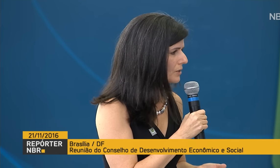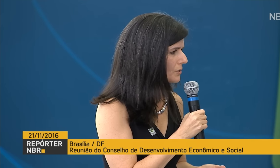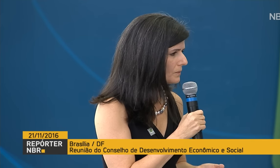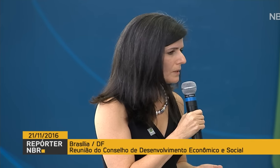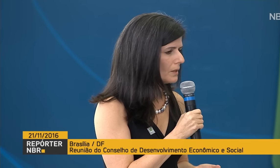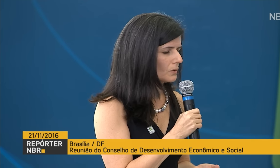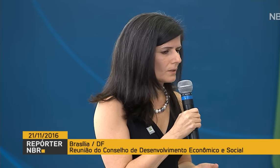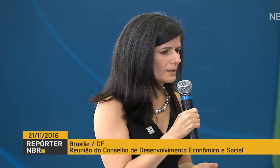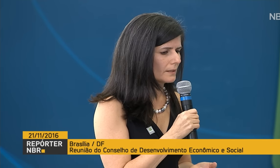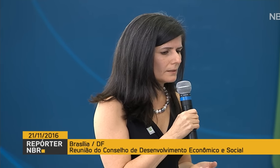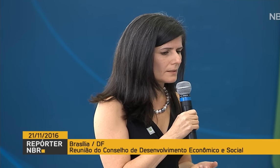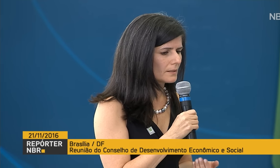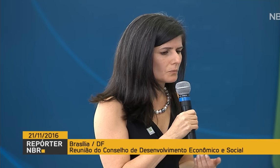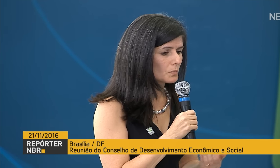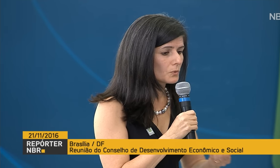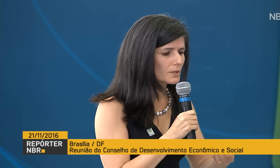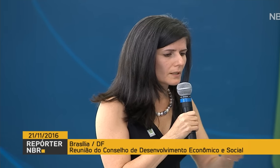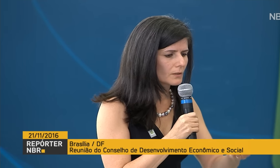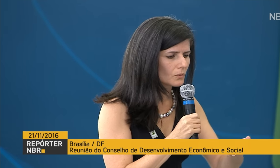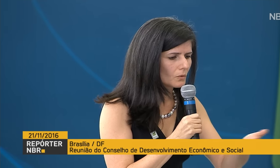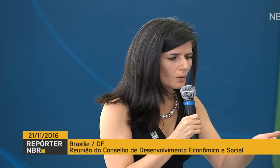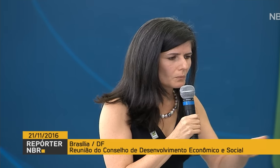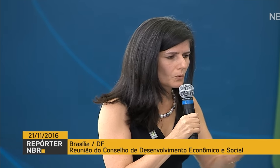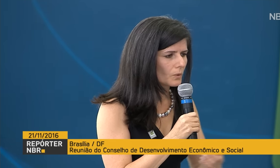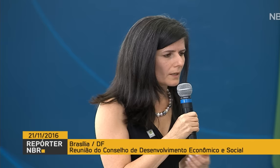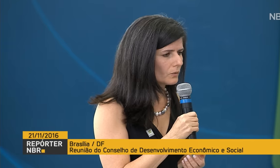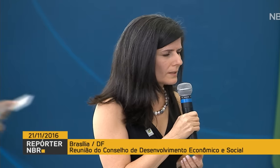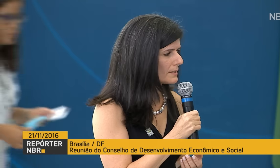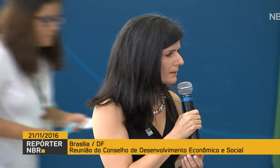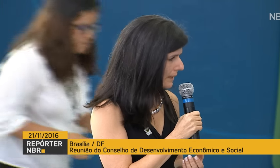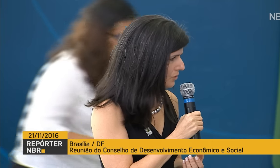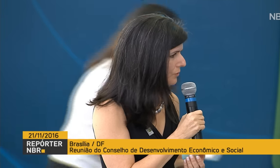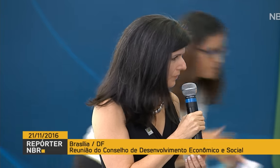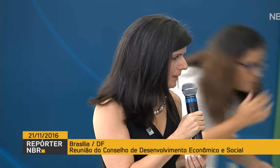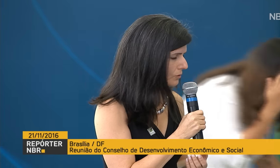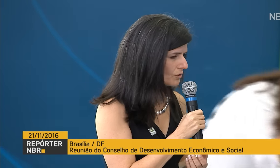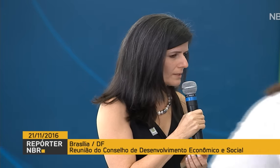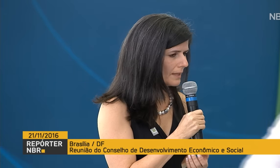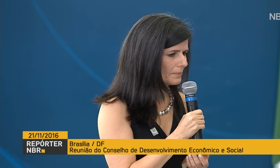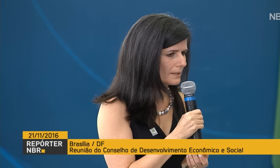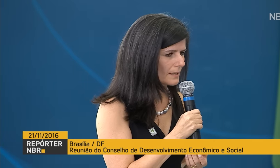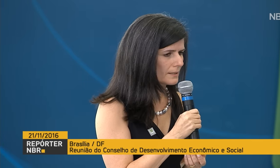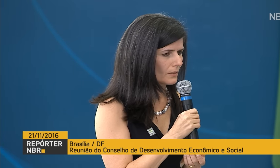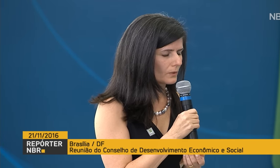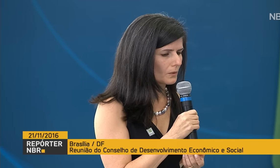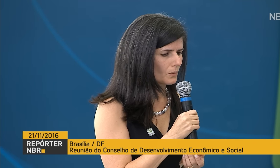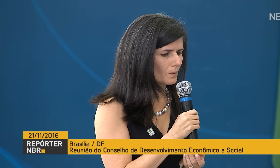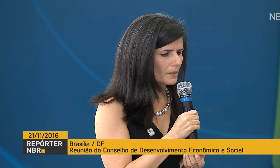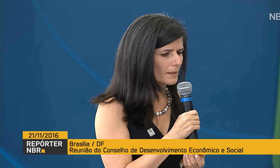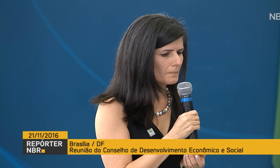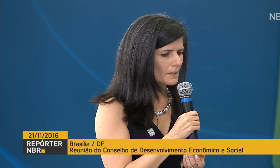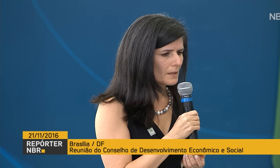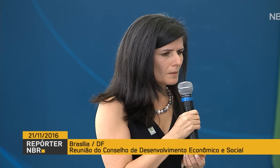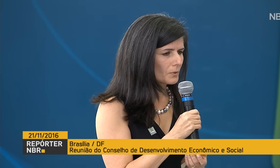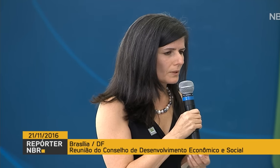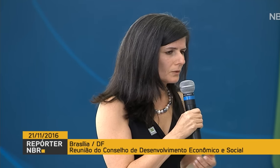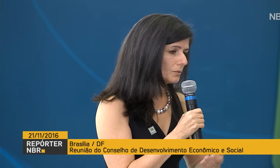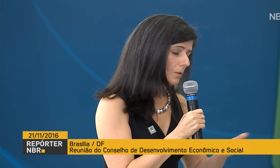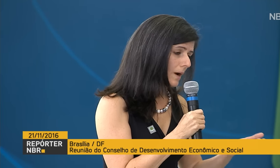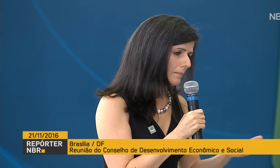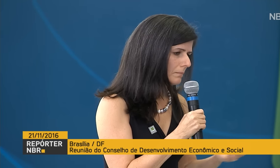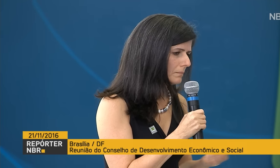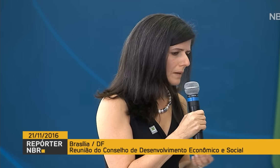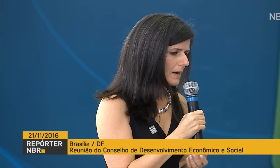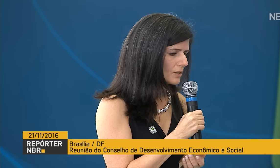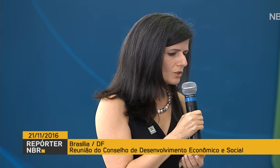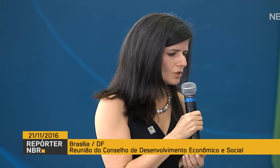extremamente frágil. Nós ainda estamos procurando aí sinais de fato de destabilização da economia. Portanto,